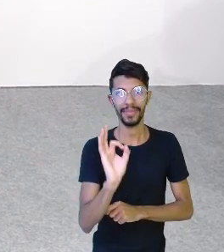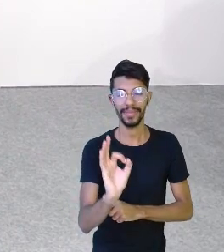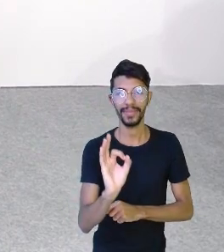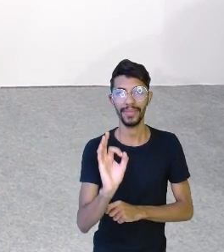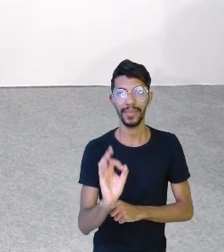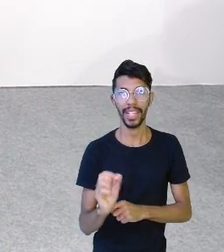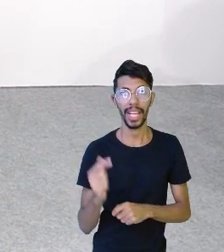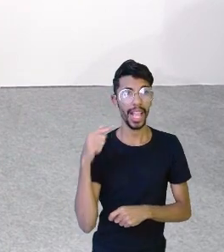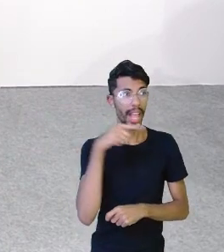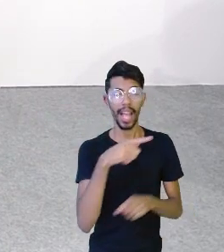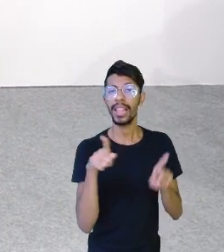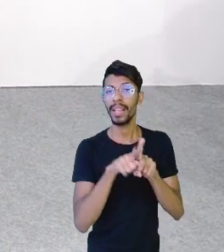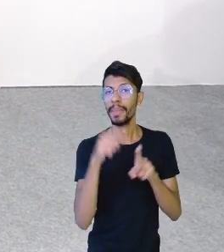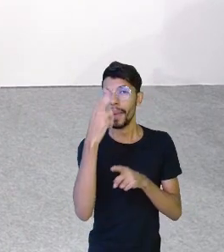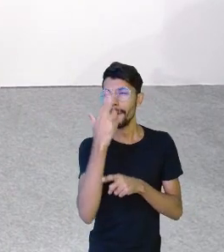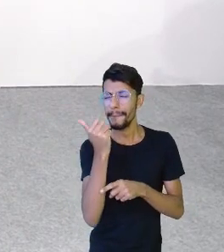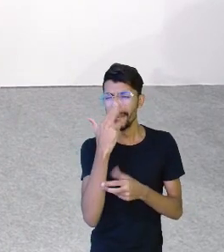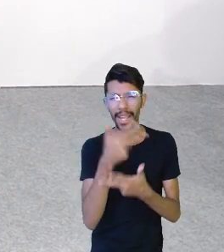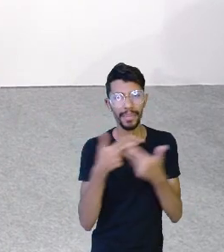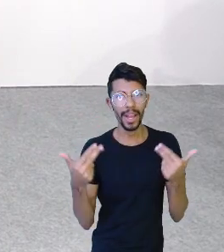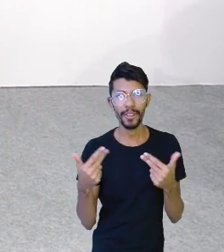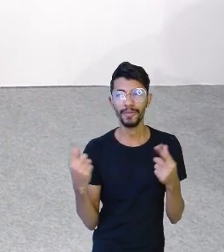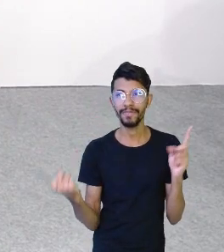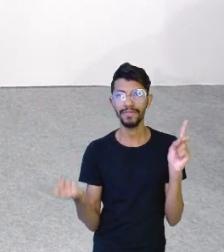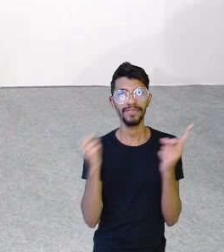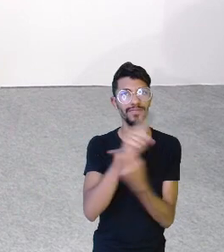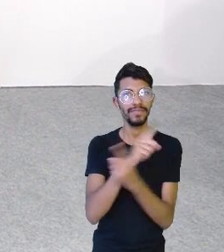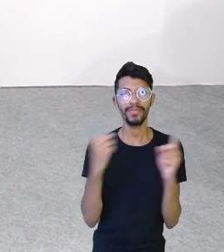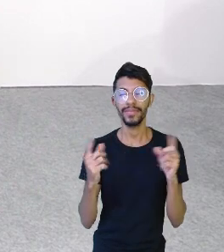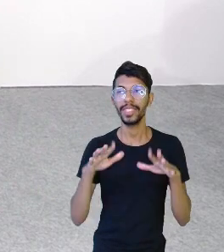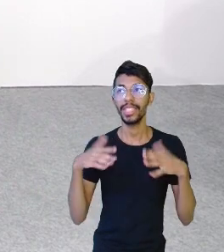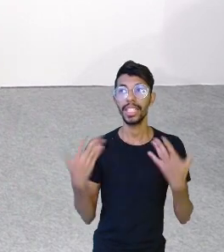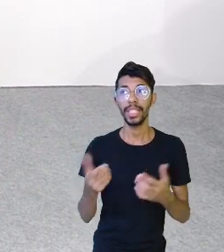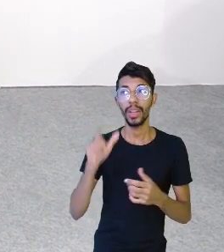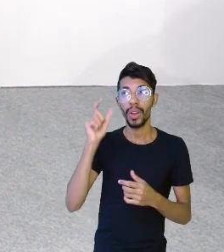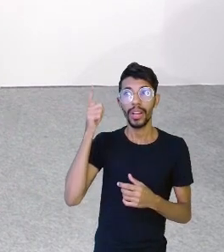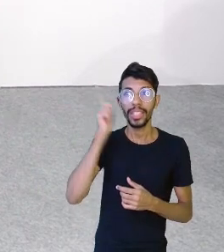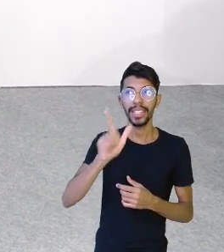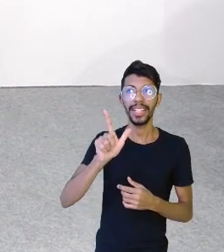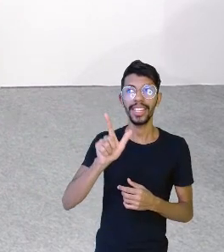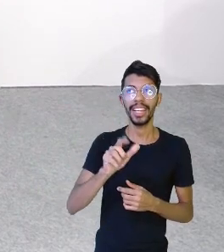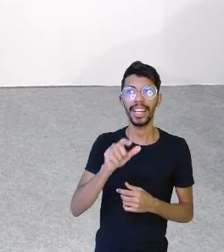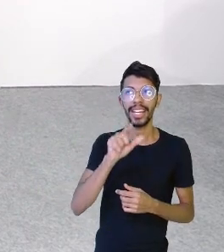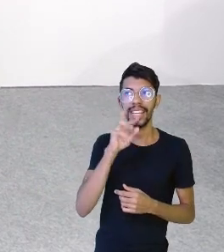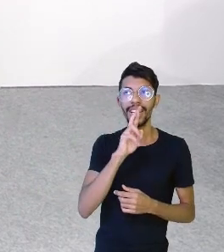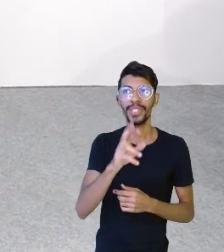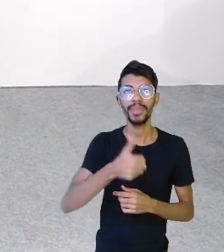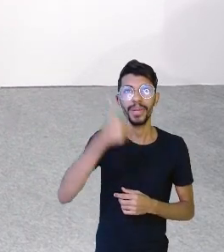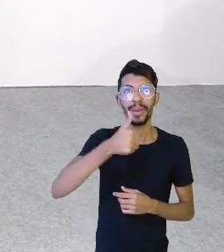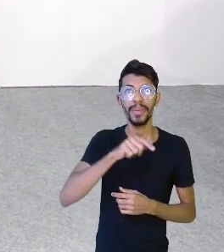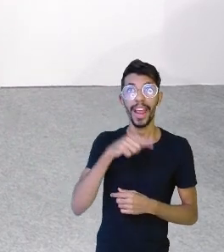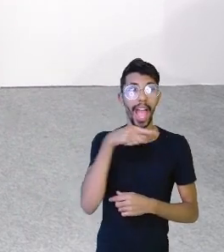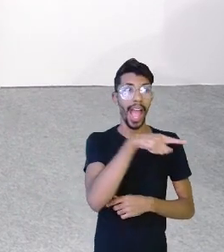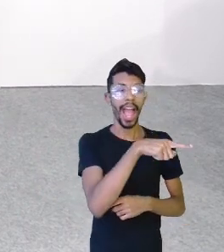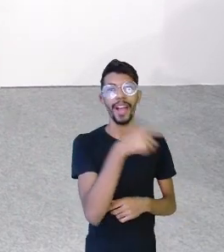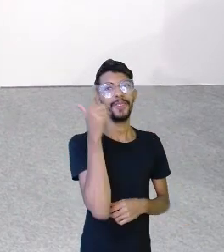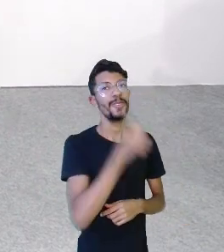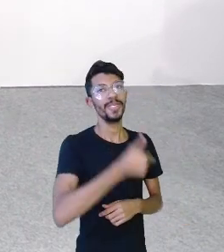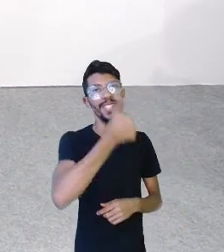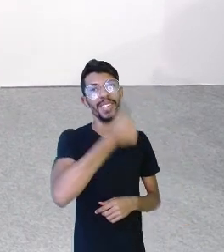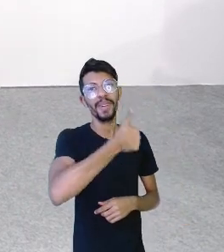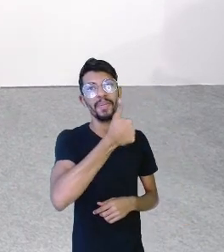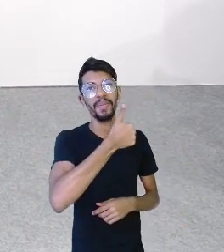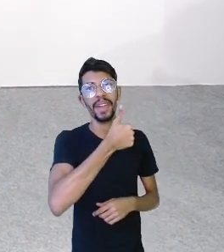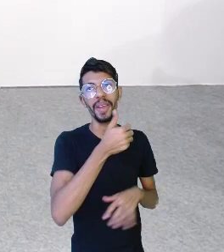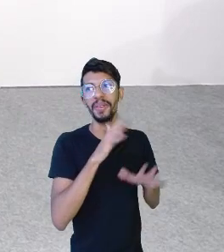dar 42. Então, vai ganhar quem responder primeiro. Mauriceia levantou a mão primeiro. Eu não sabia que ela ia